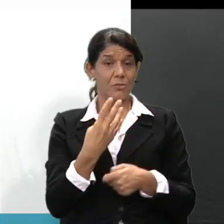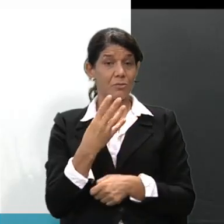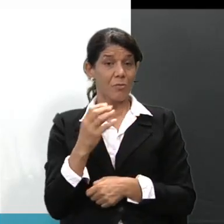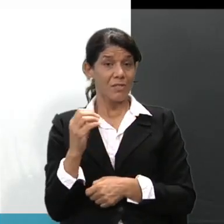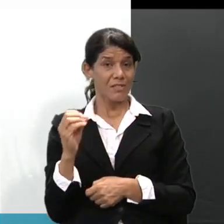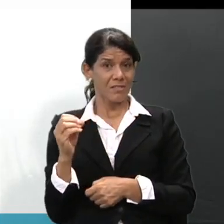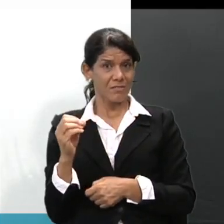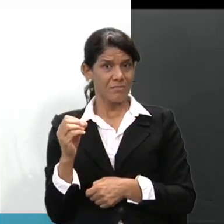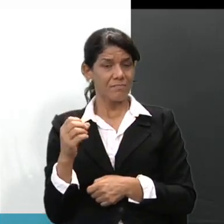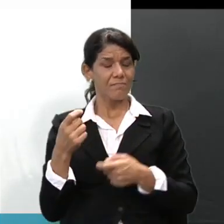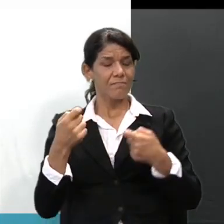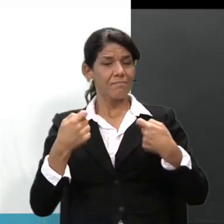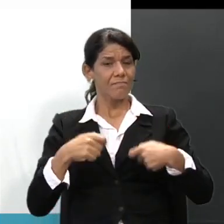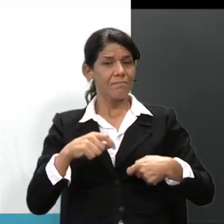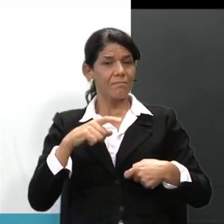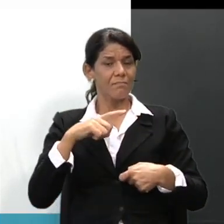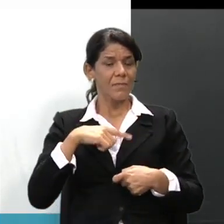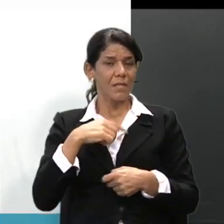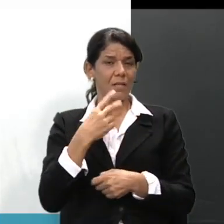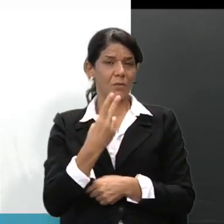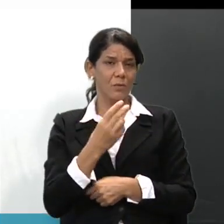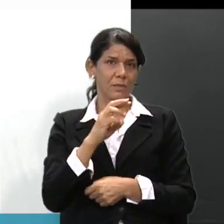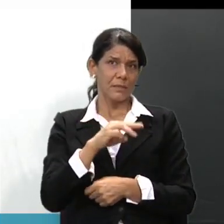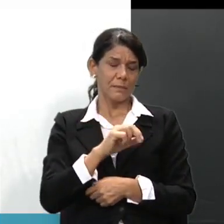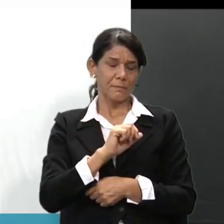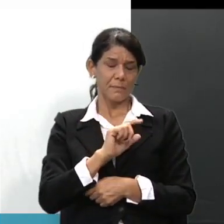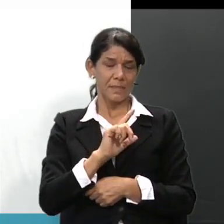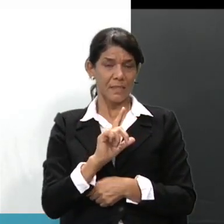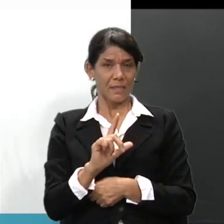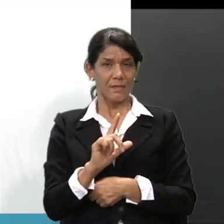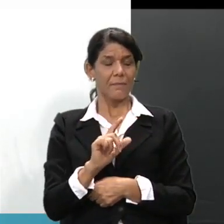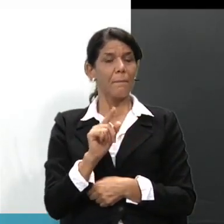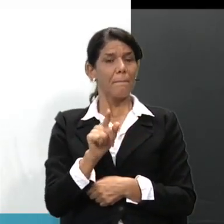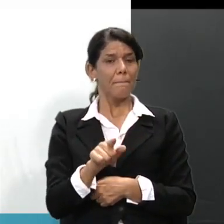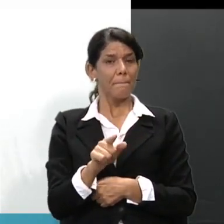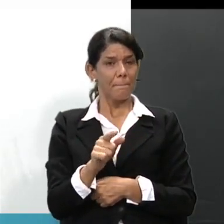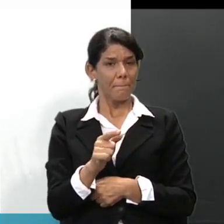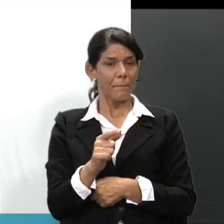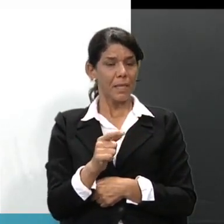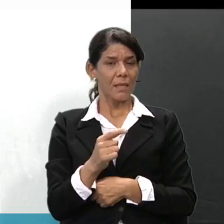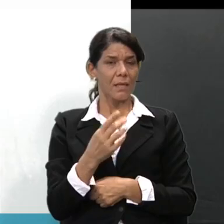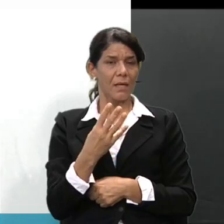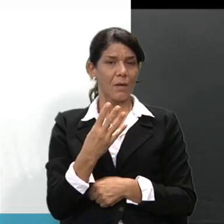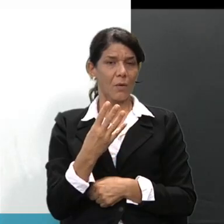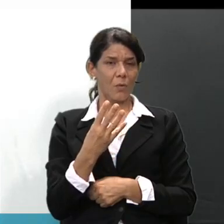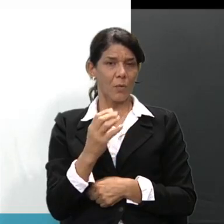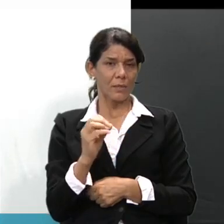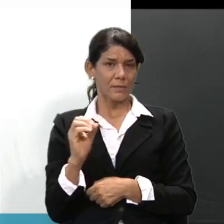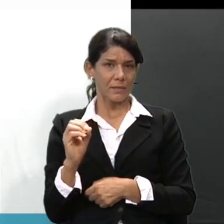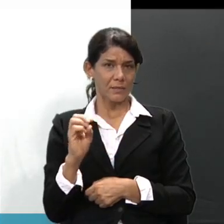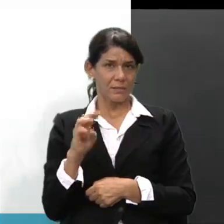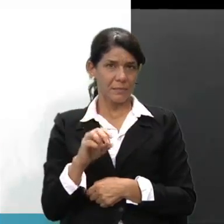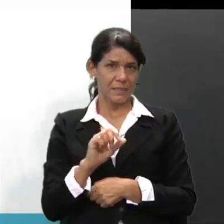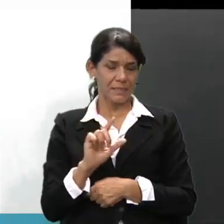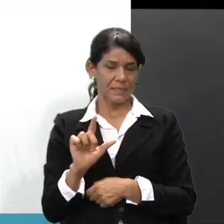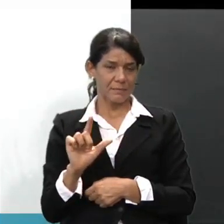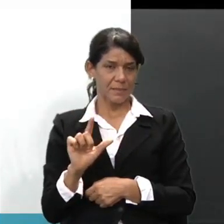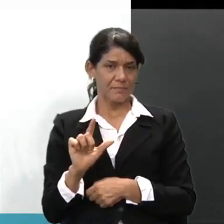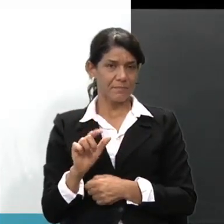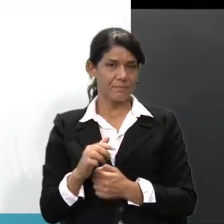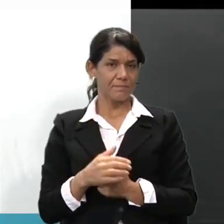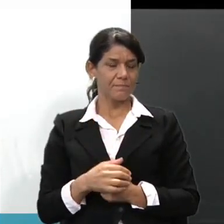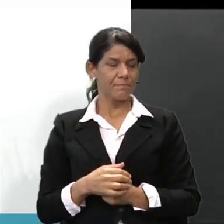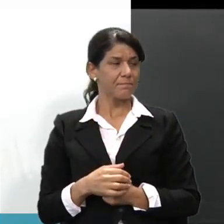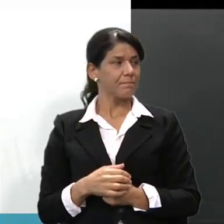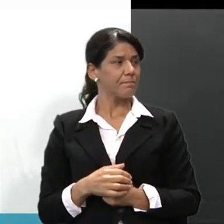400, então vou precisar de 2 ml para administrar 400 miligramas